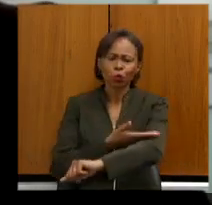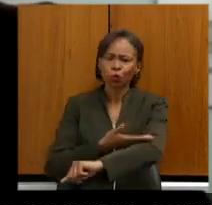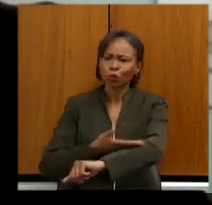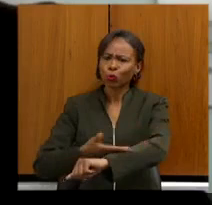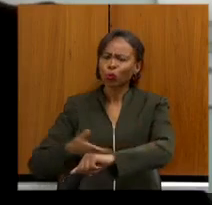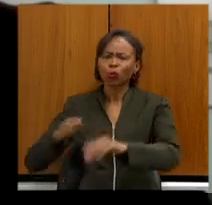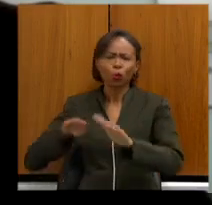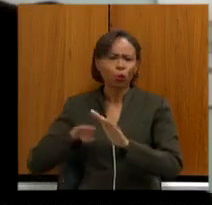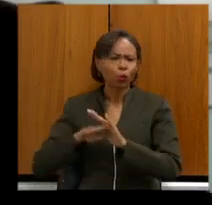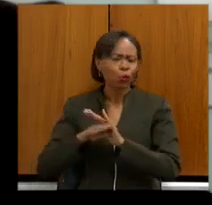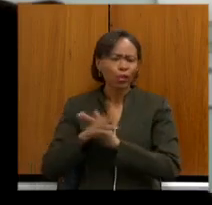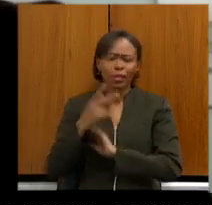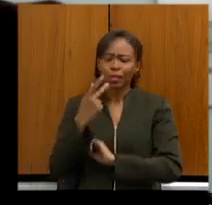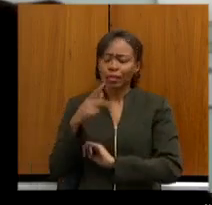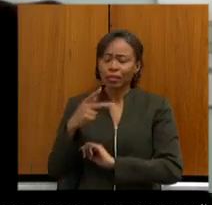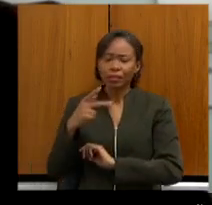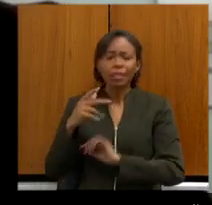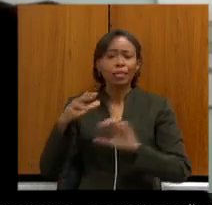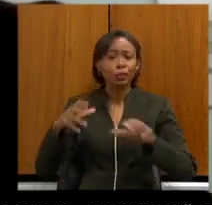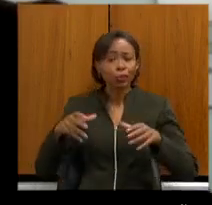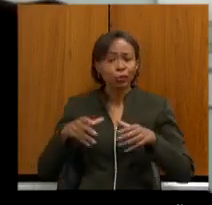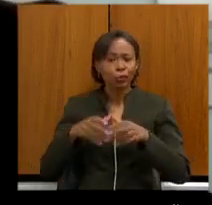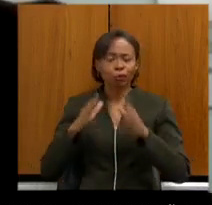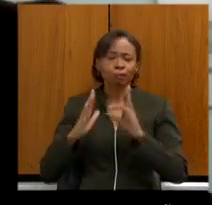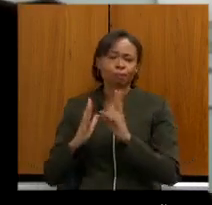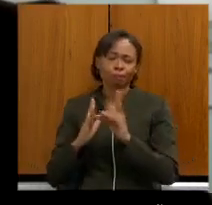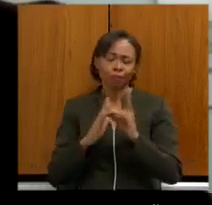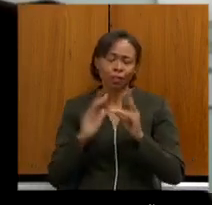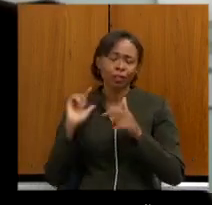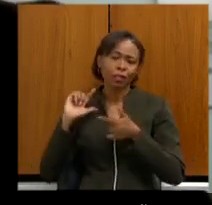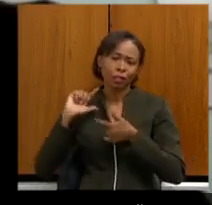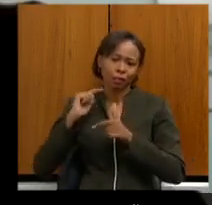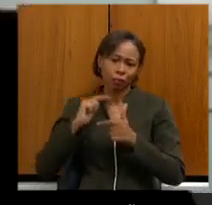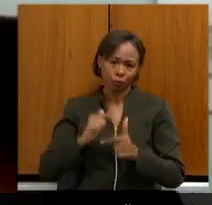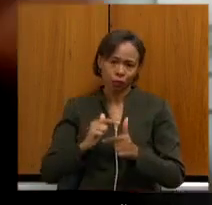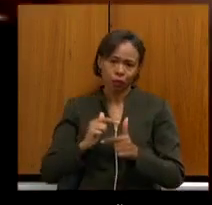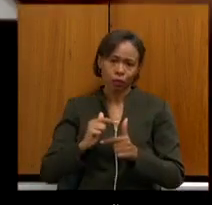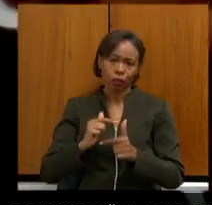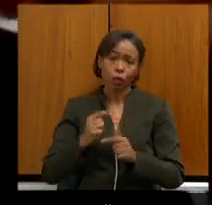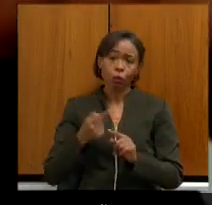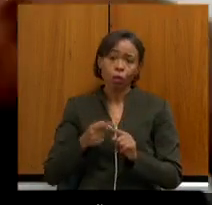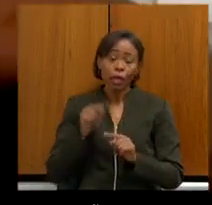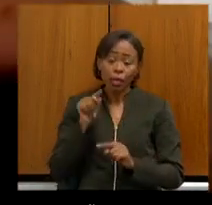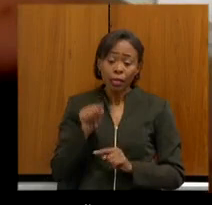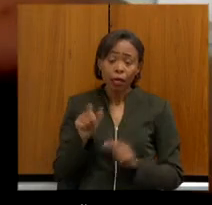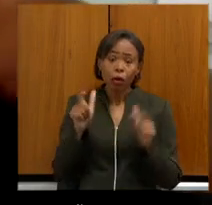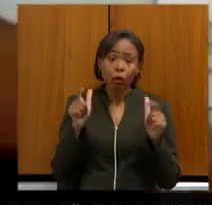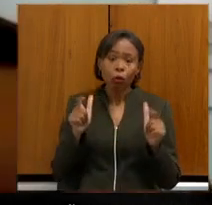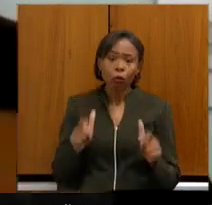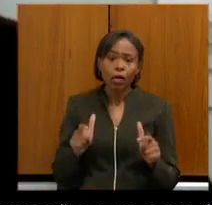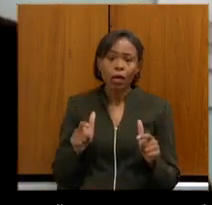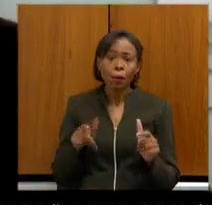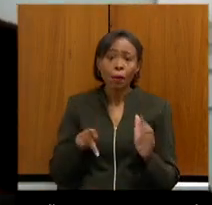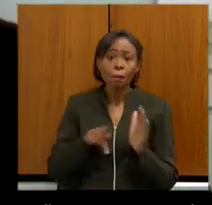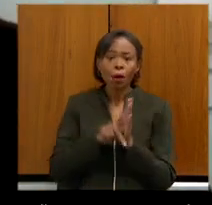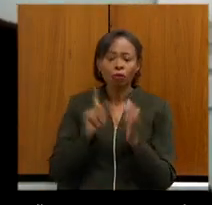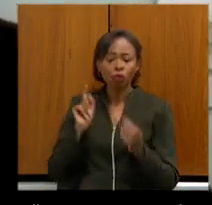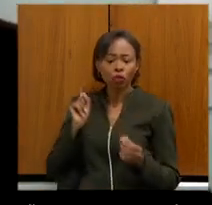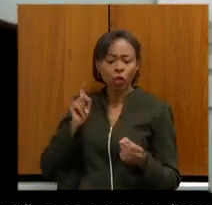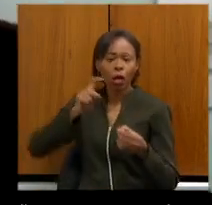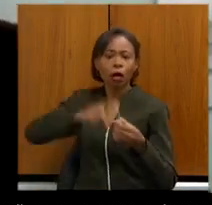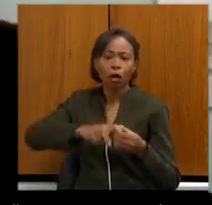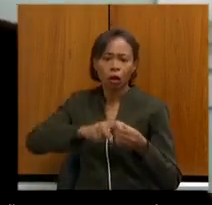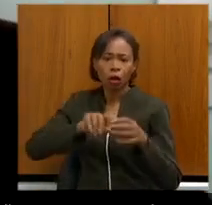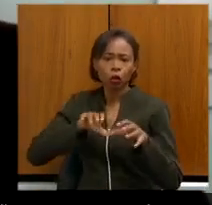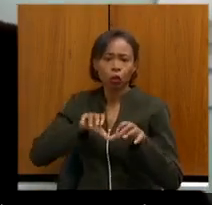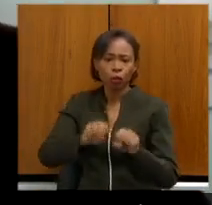Comunidades indígenas e tradicionais podem dicas ter aquele um território de retomada temos aqui